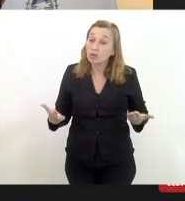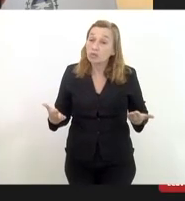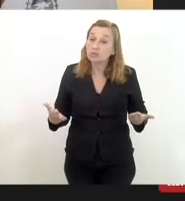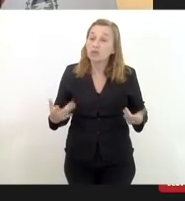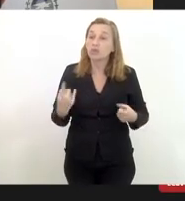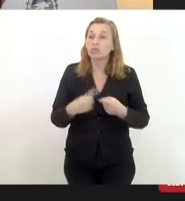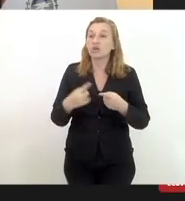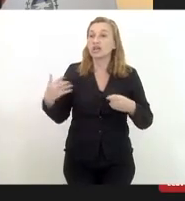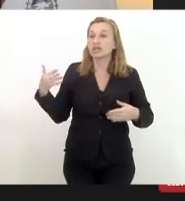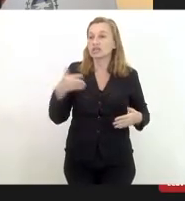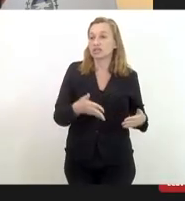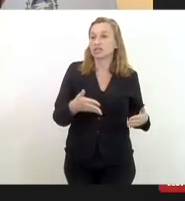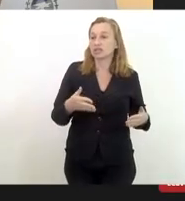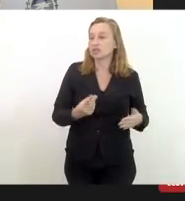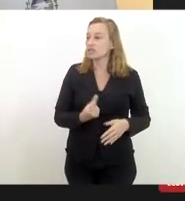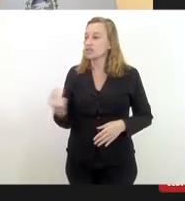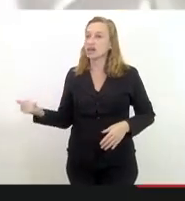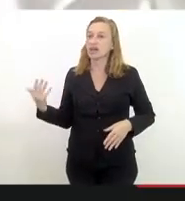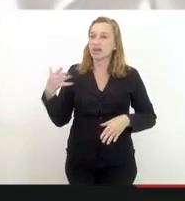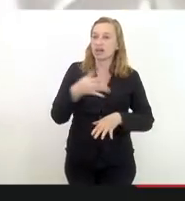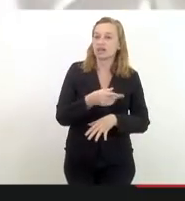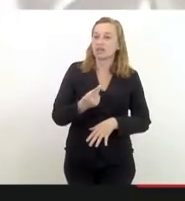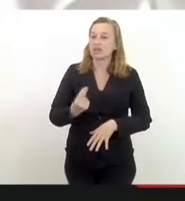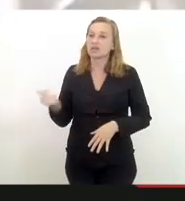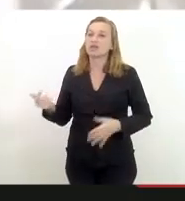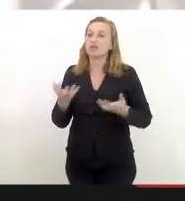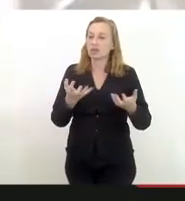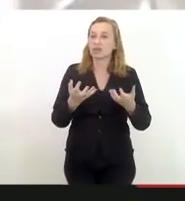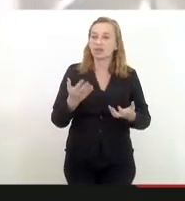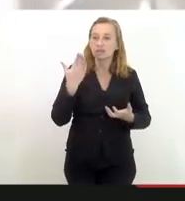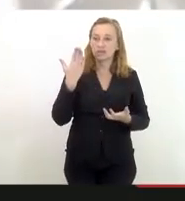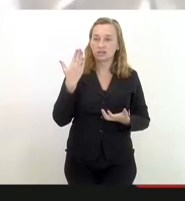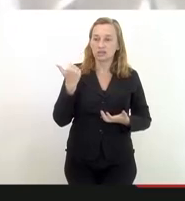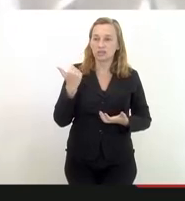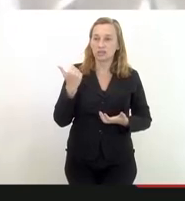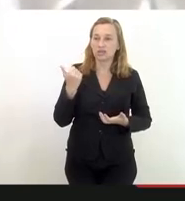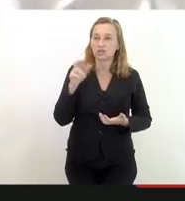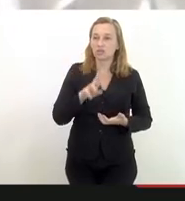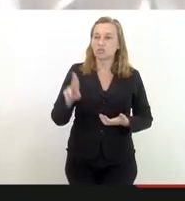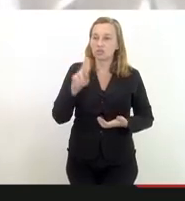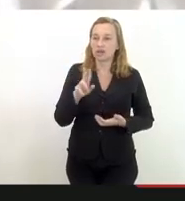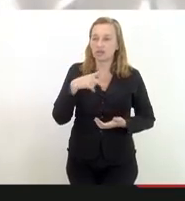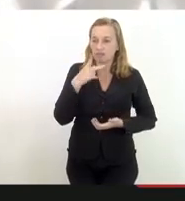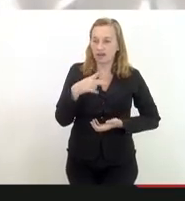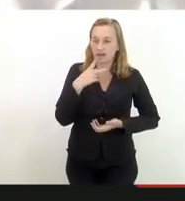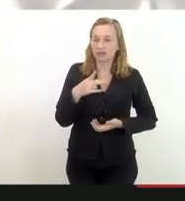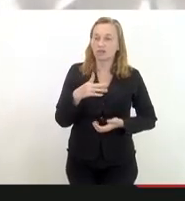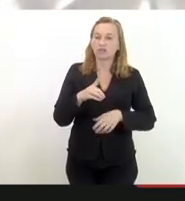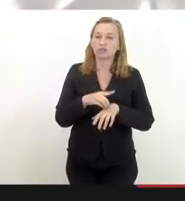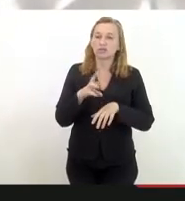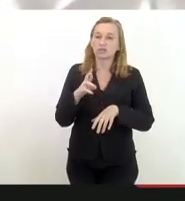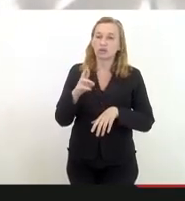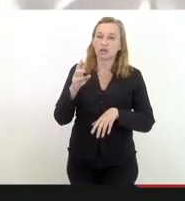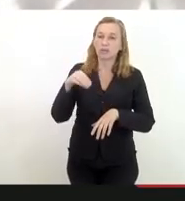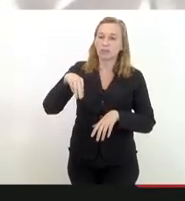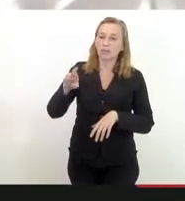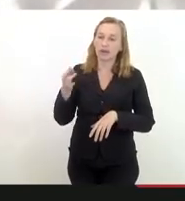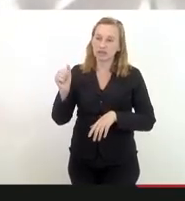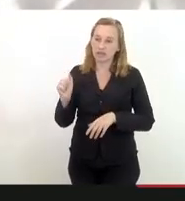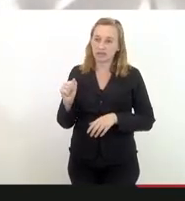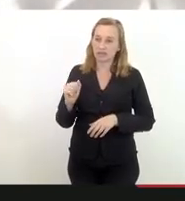elas entram e saem da sala, e eu queria saber se querem fazer uso da fala. Doutora Márcia Gustosa, por